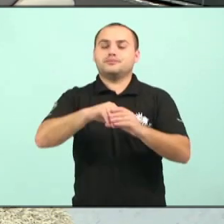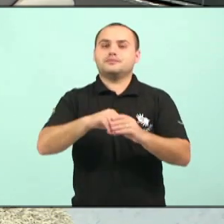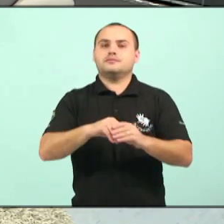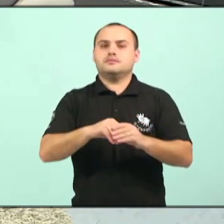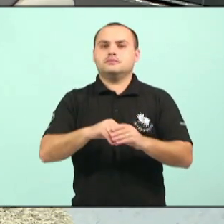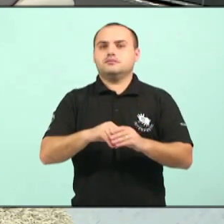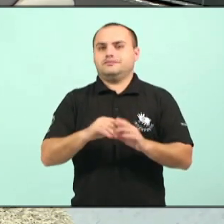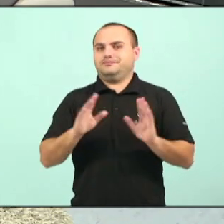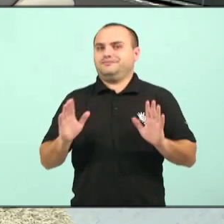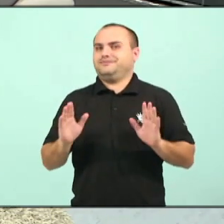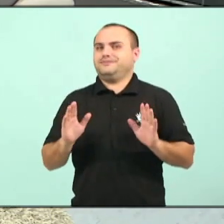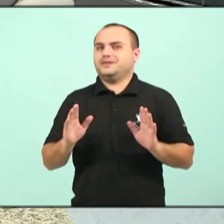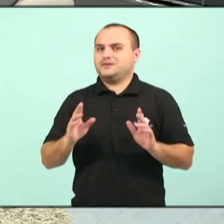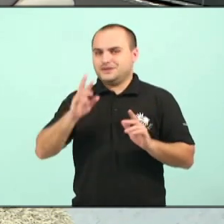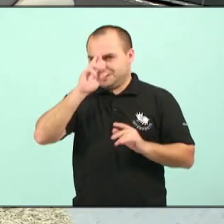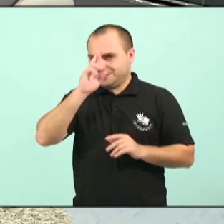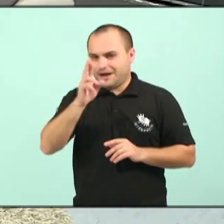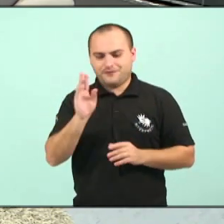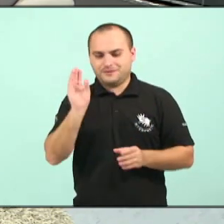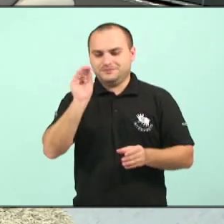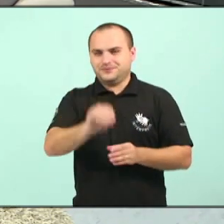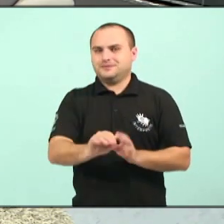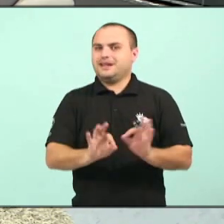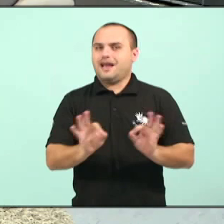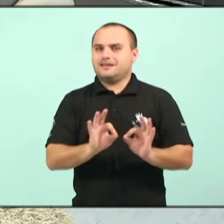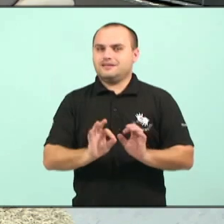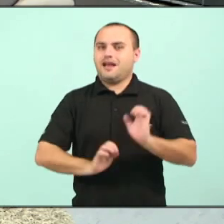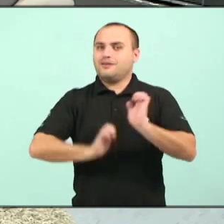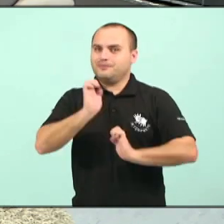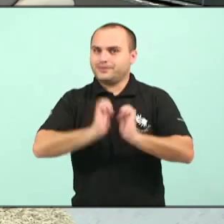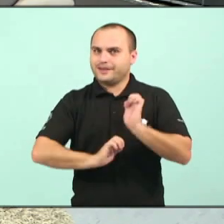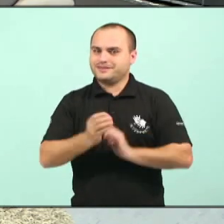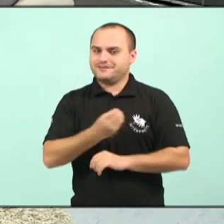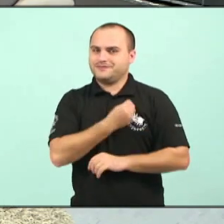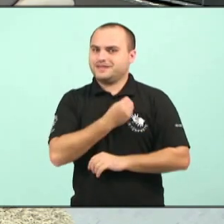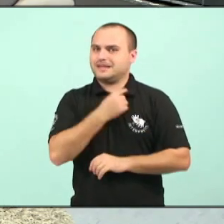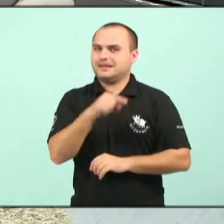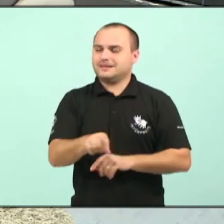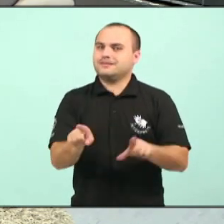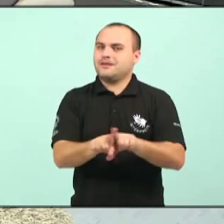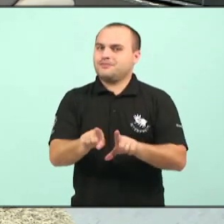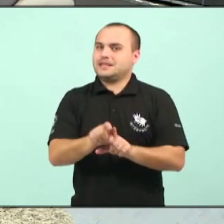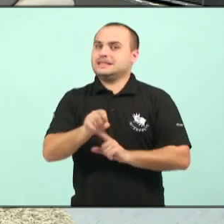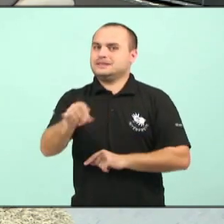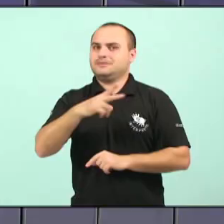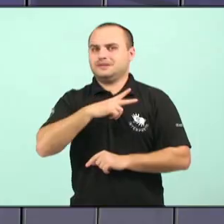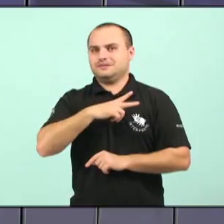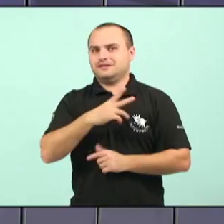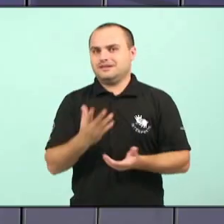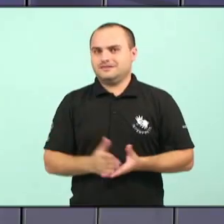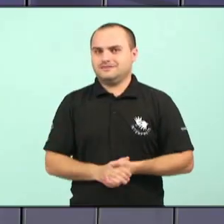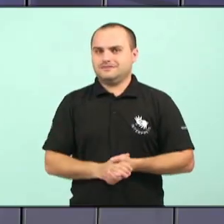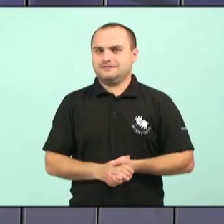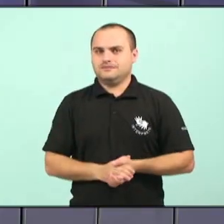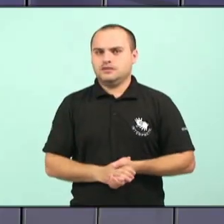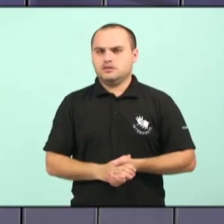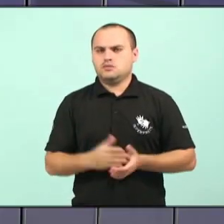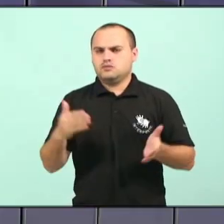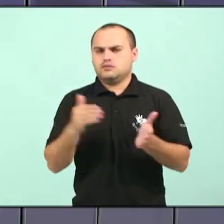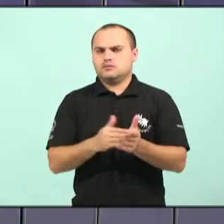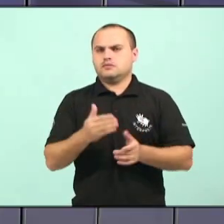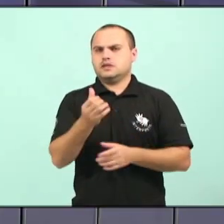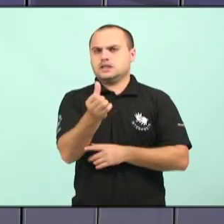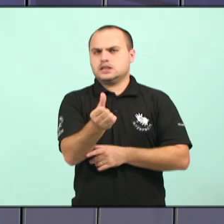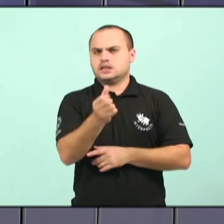não ia colocar. As empresas que estão ali não iriam colocar esse recurso. A última vez que colocaram para a dragagem foi 65 milhões